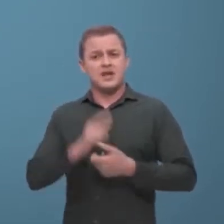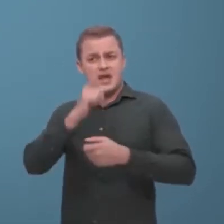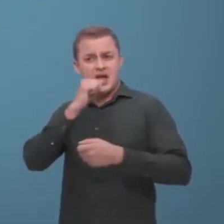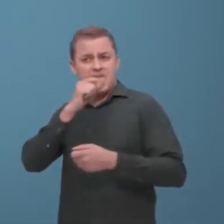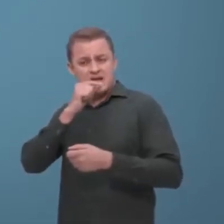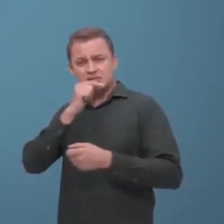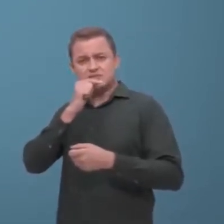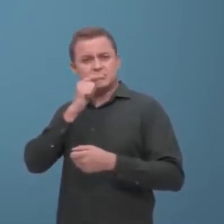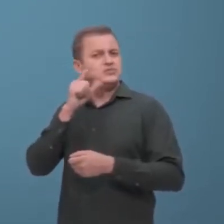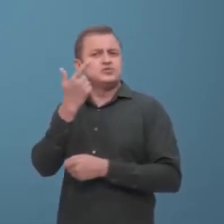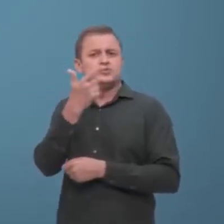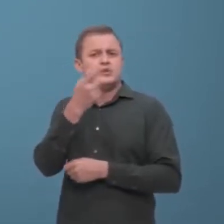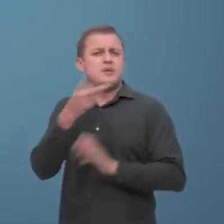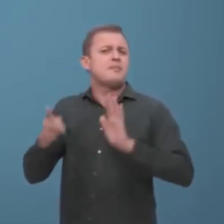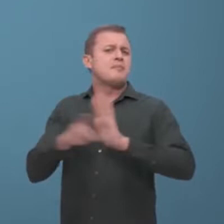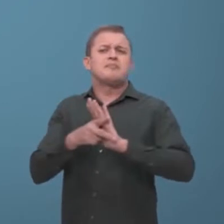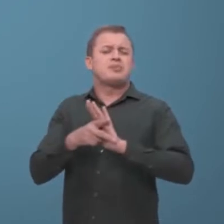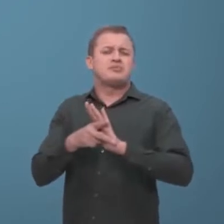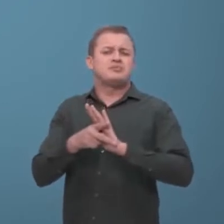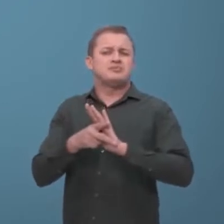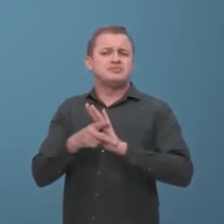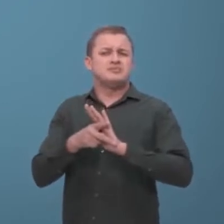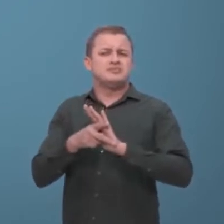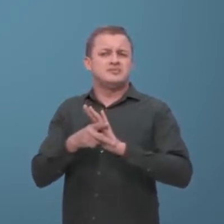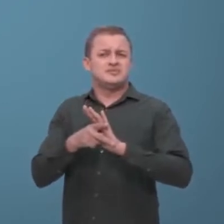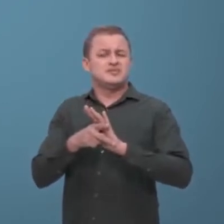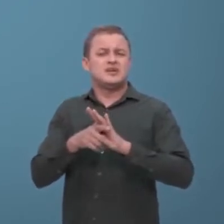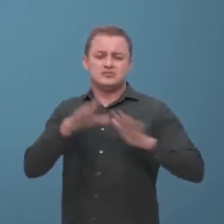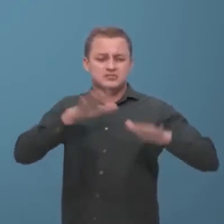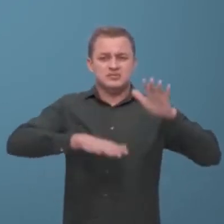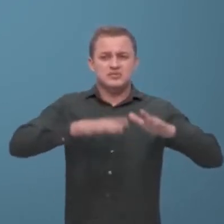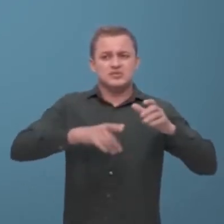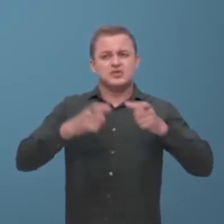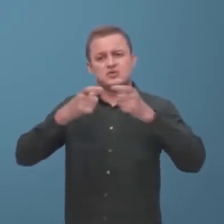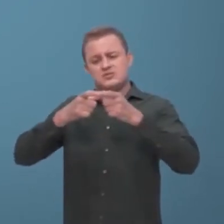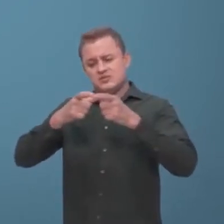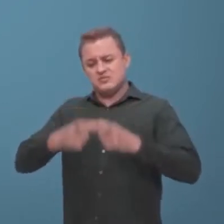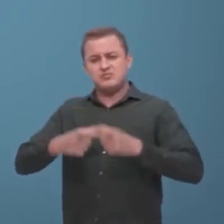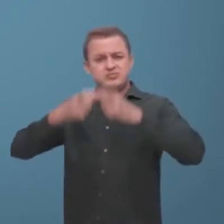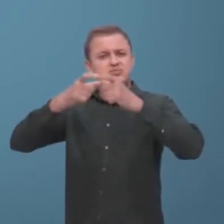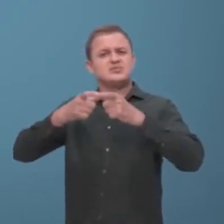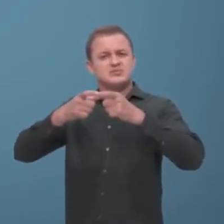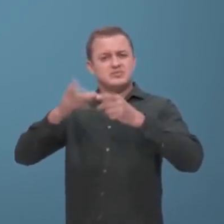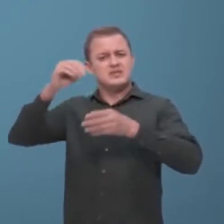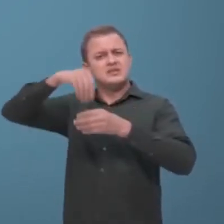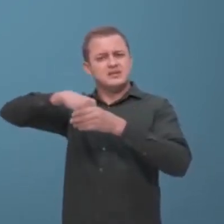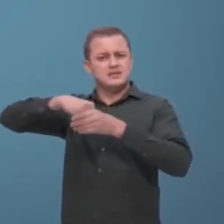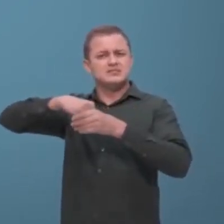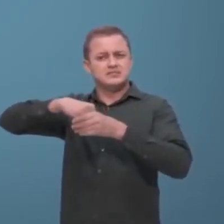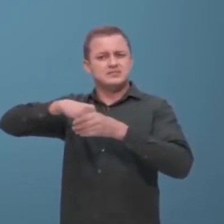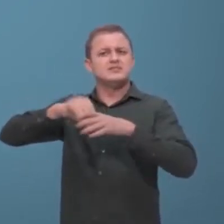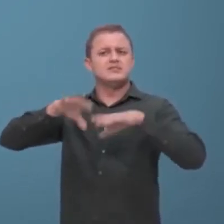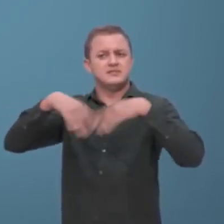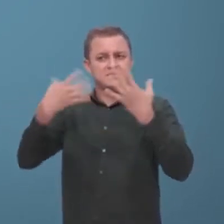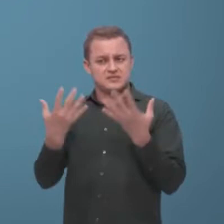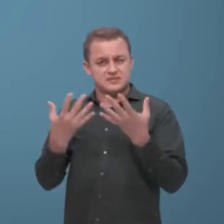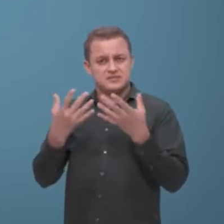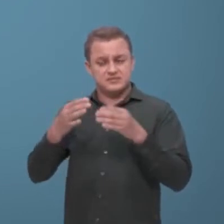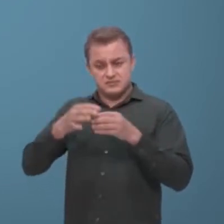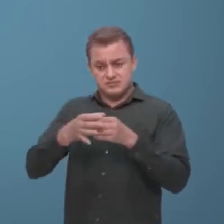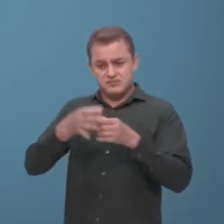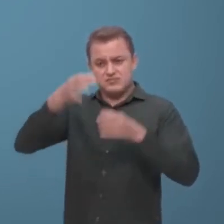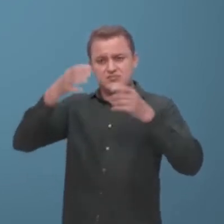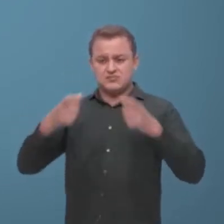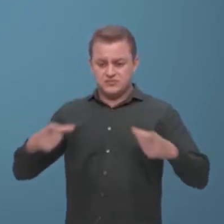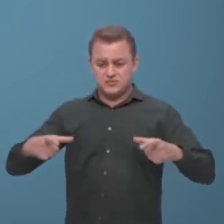os líquidos não têm forma própria. Eles se moldam de acordo com o recipiente em que está inserido, independentemente do